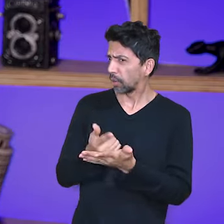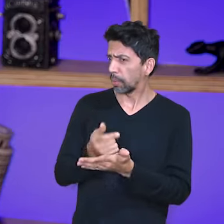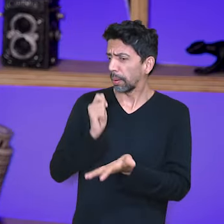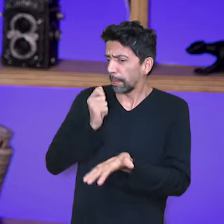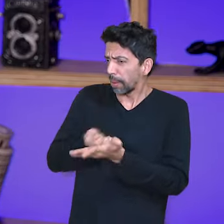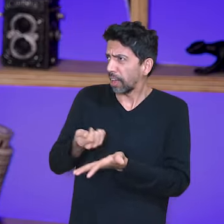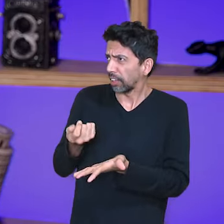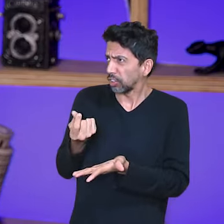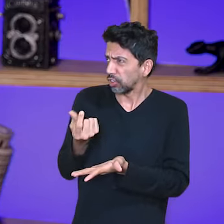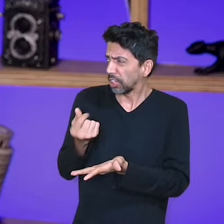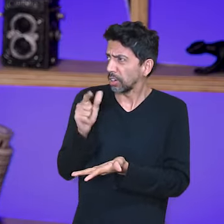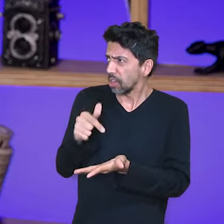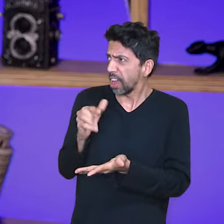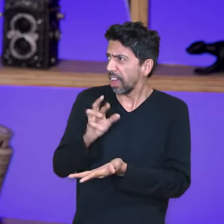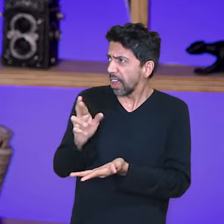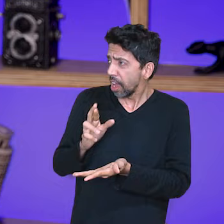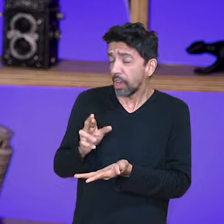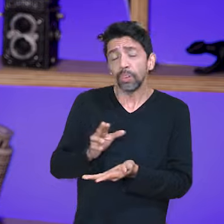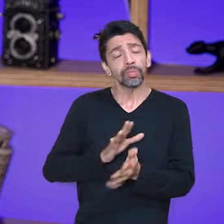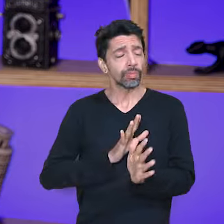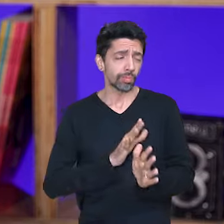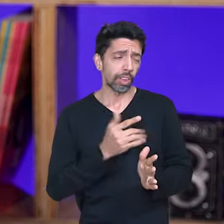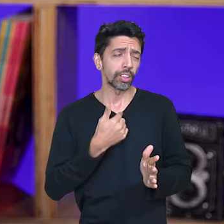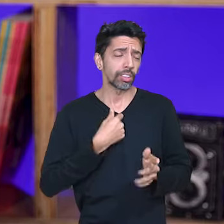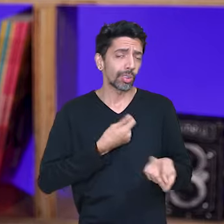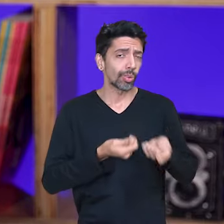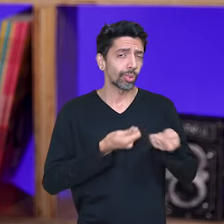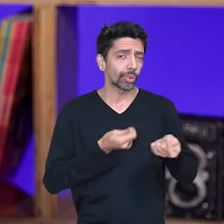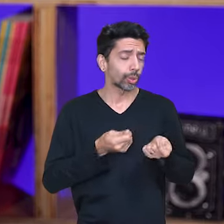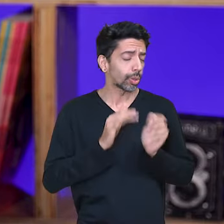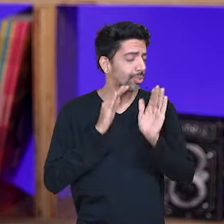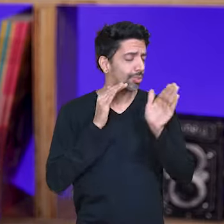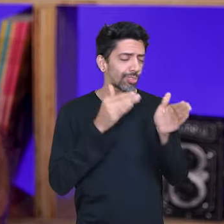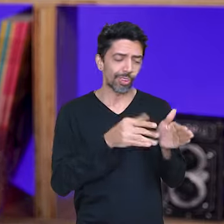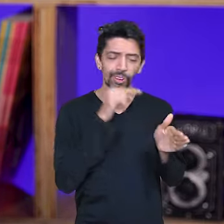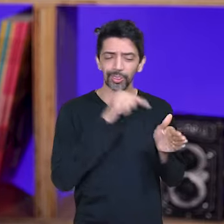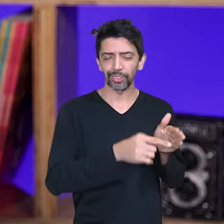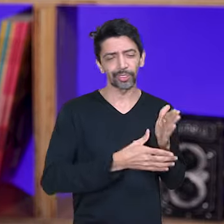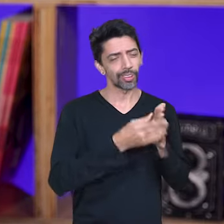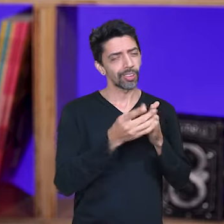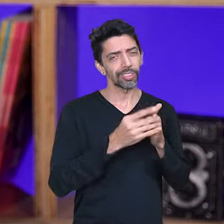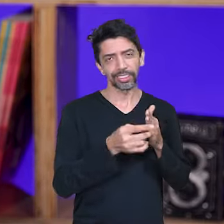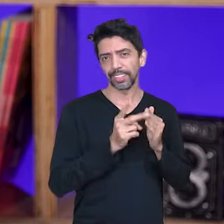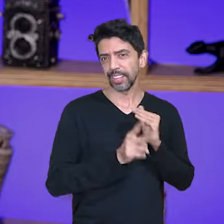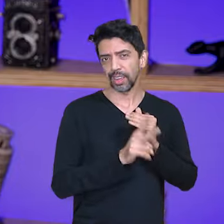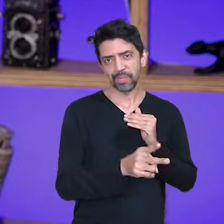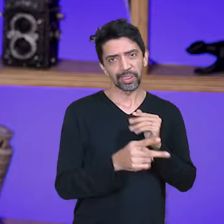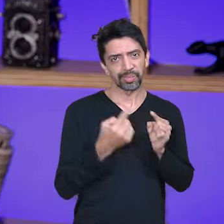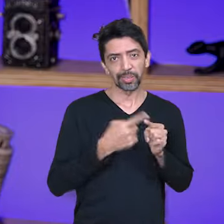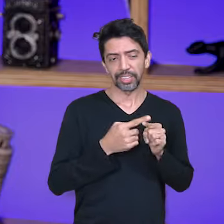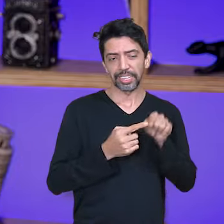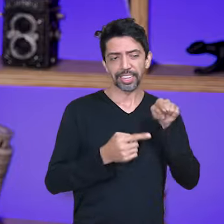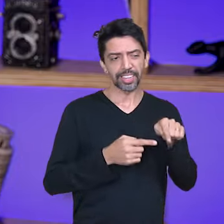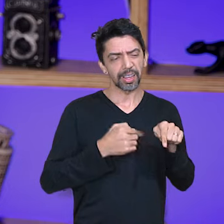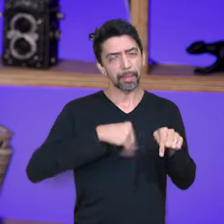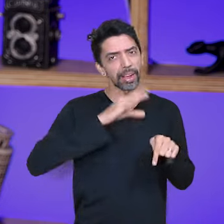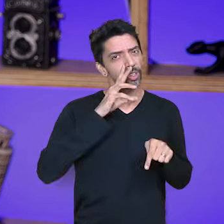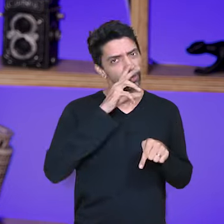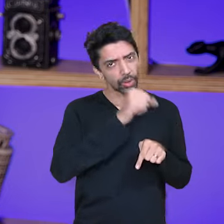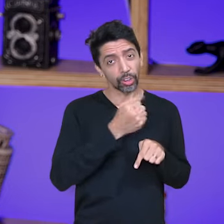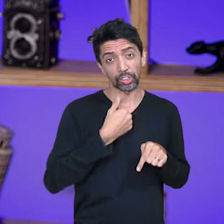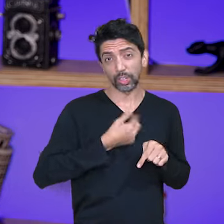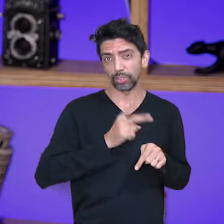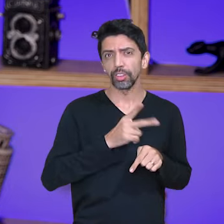o controle totalmente ligado a dólar. Por quê? Porque o dólar é uma moeda mais forte. Eu sempre quis, na minha